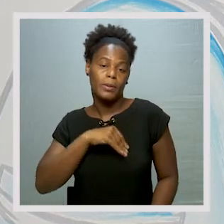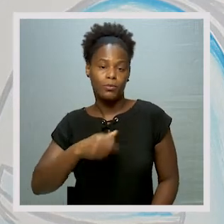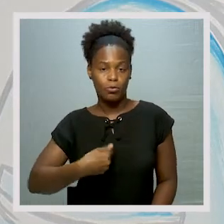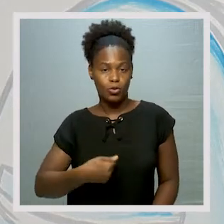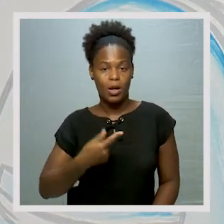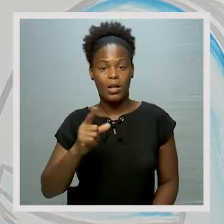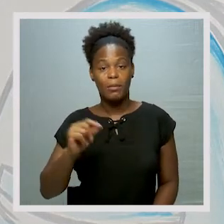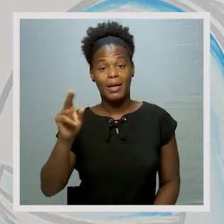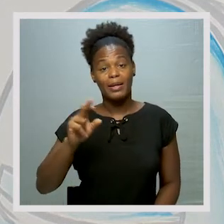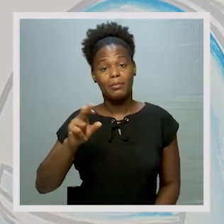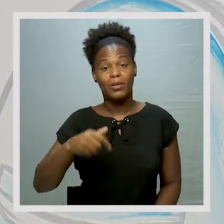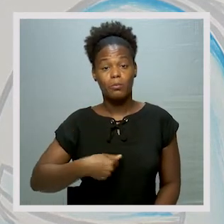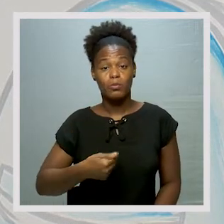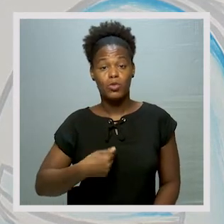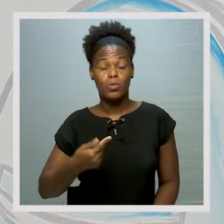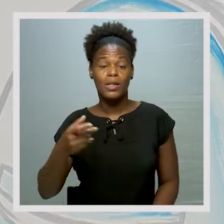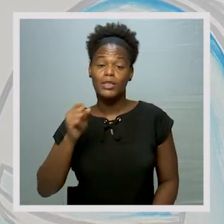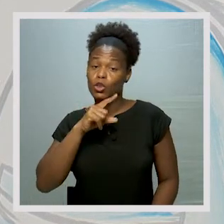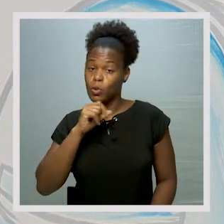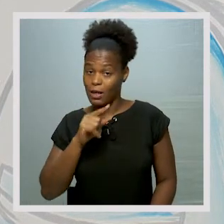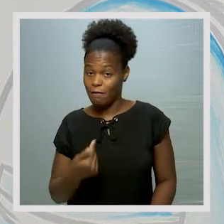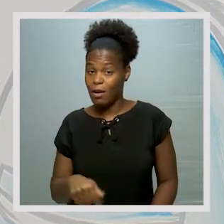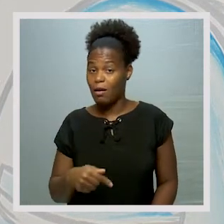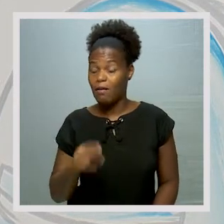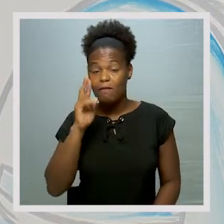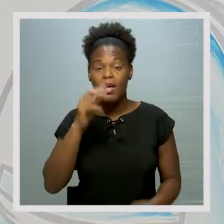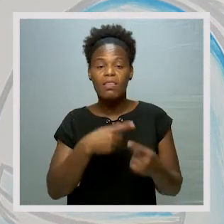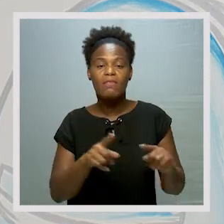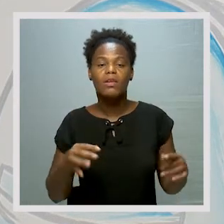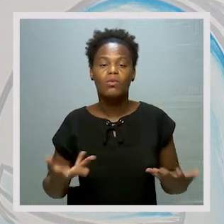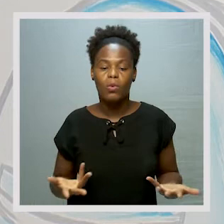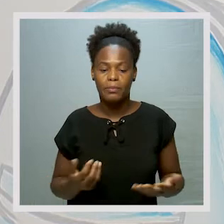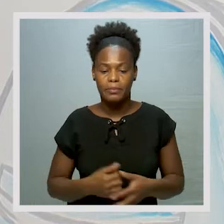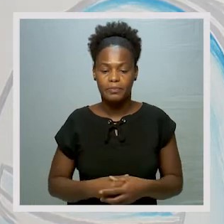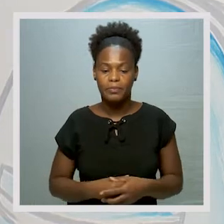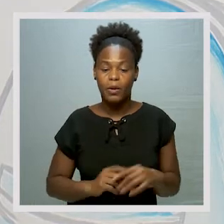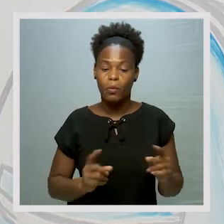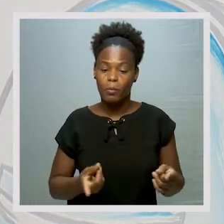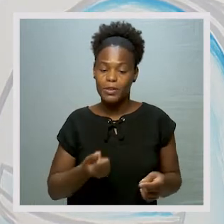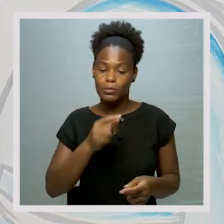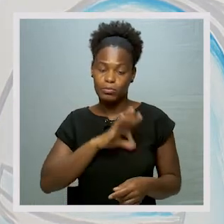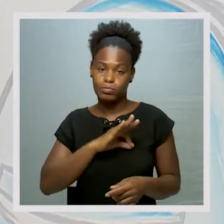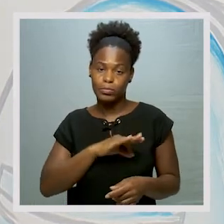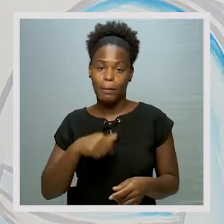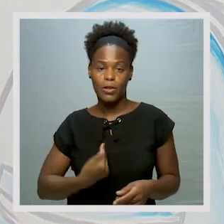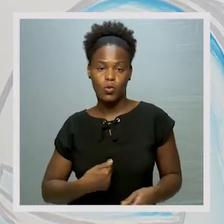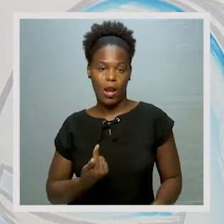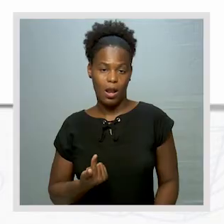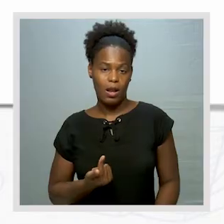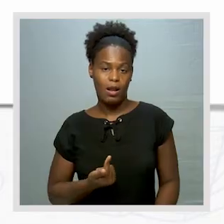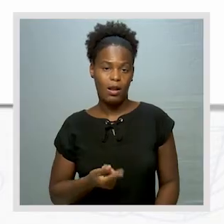rendimento pessoal e o rendimento pessoal disponível, para ver qual é a diferença. Começando com o rendimento